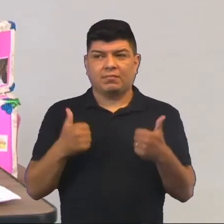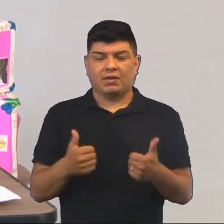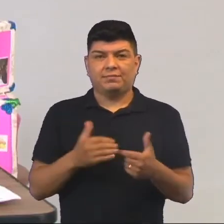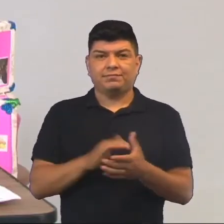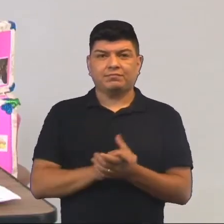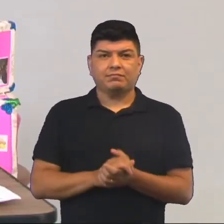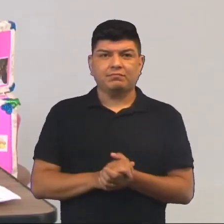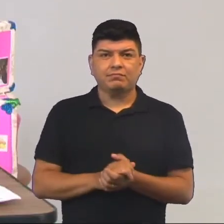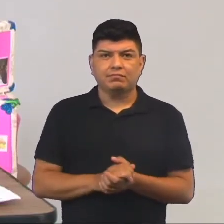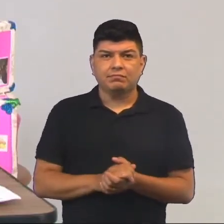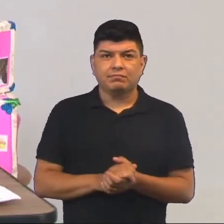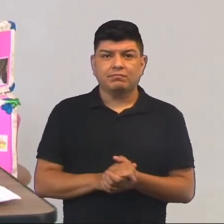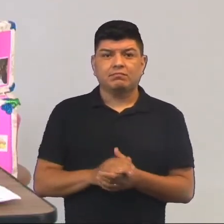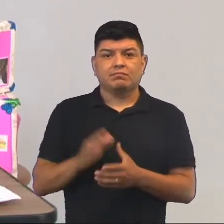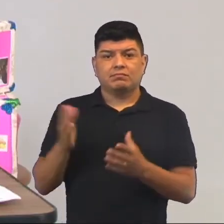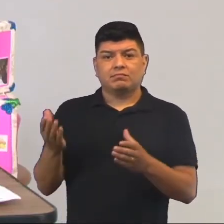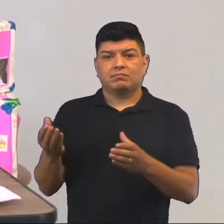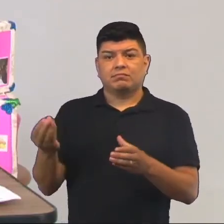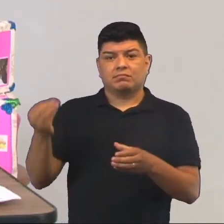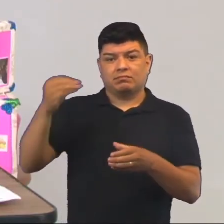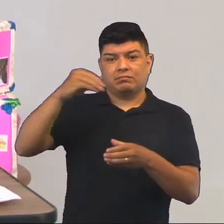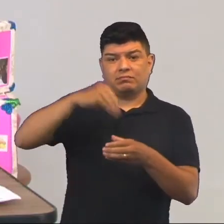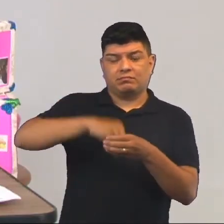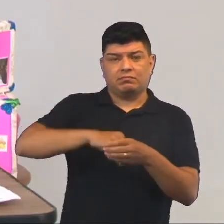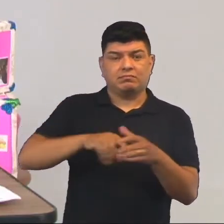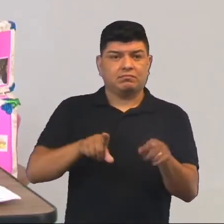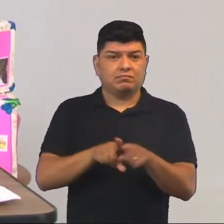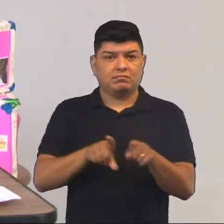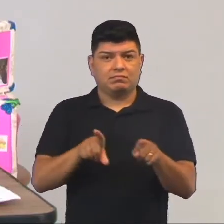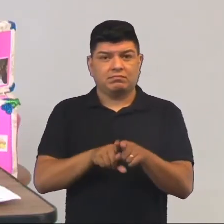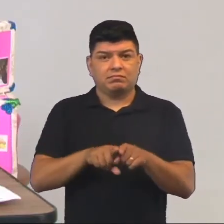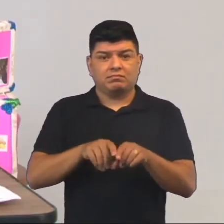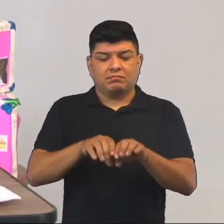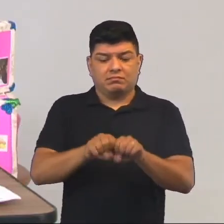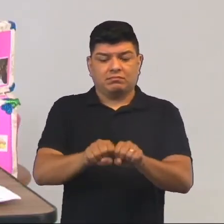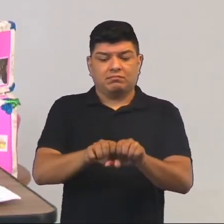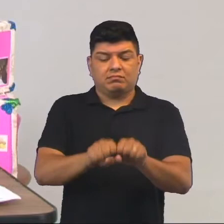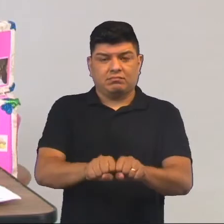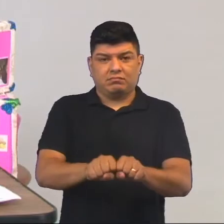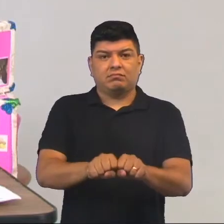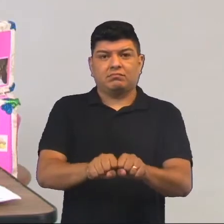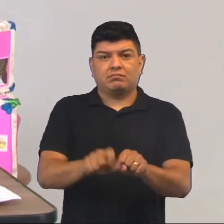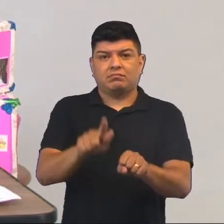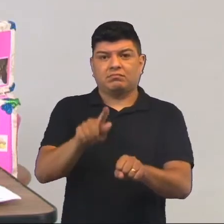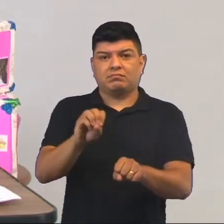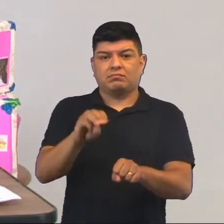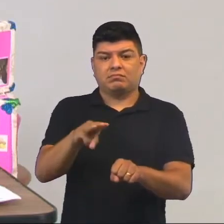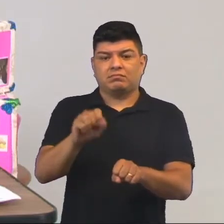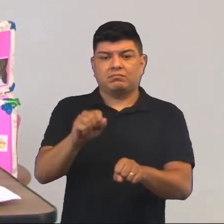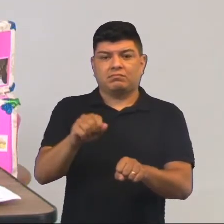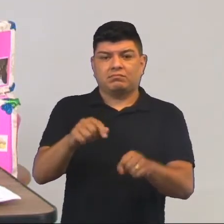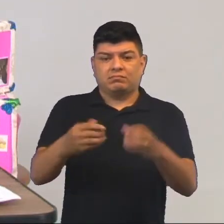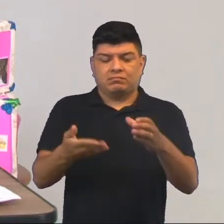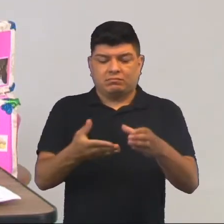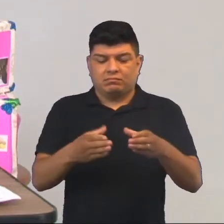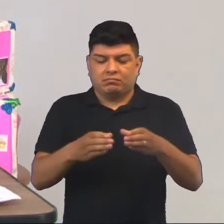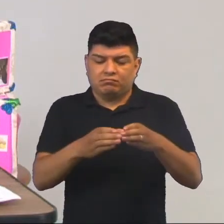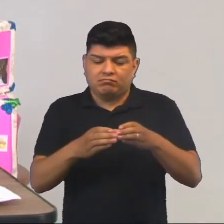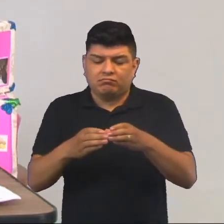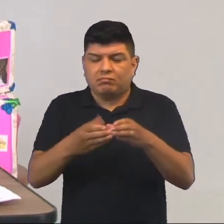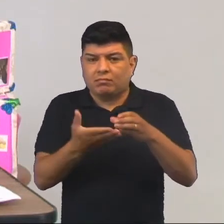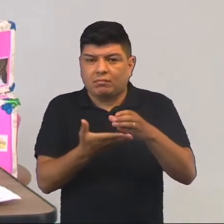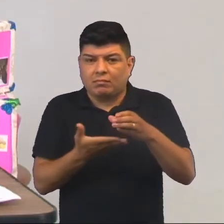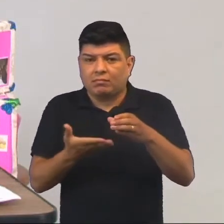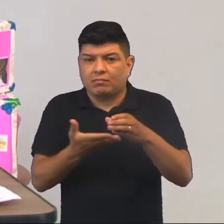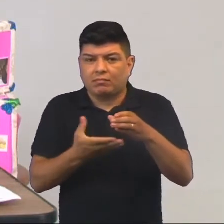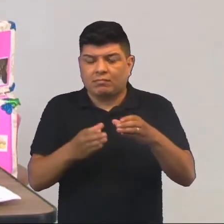certo? Nele é acrescentado também a goma da tapioca, uma gominha que vai no fundo da cuia.